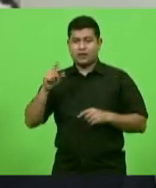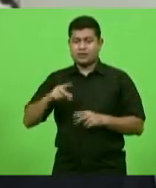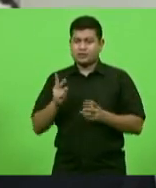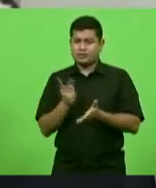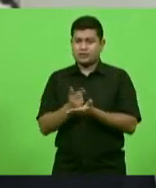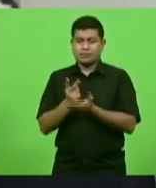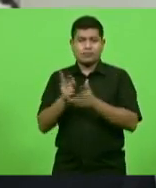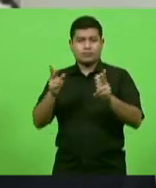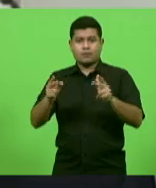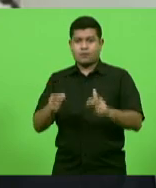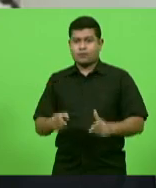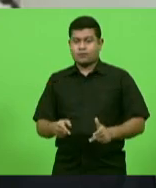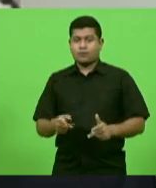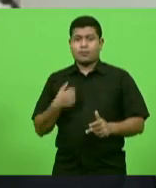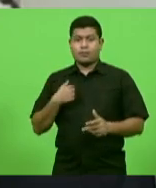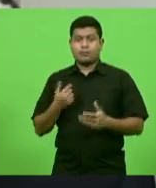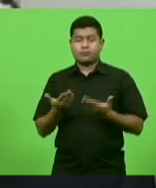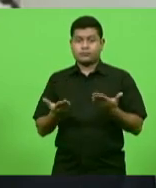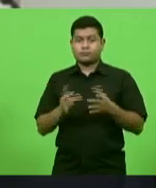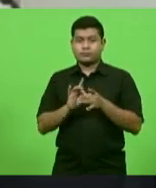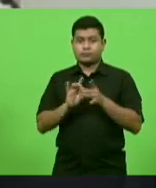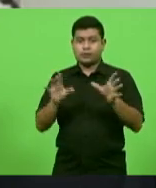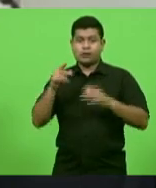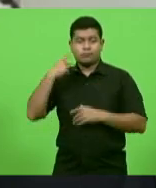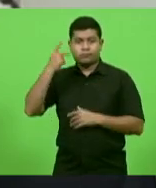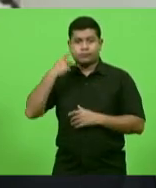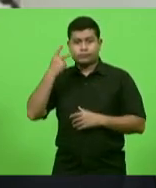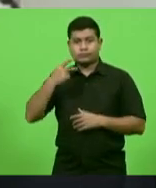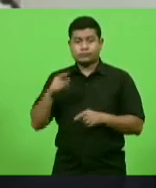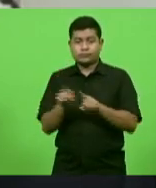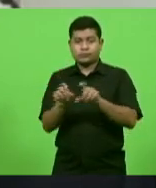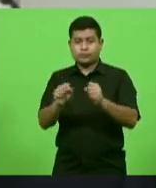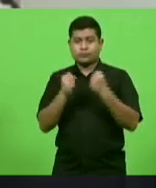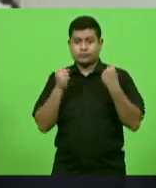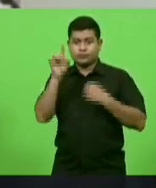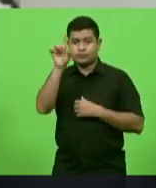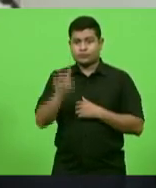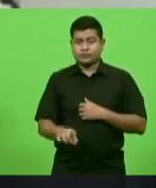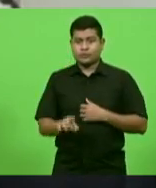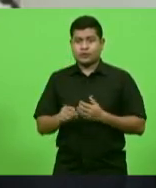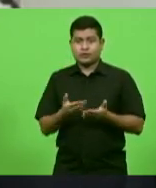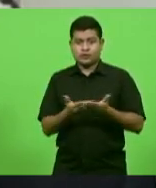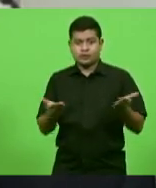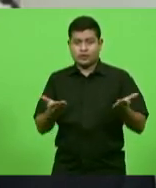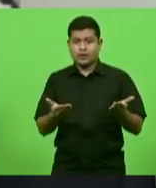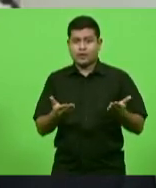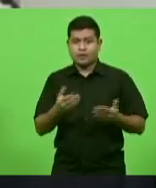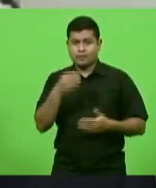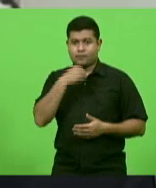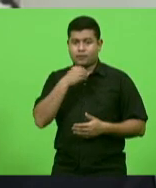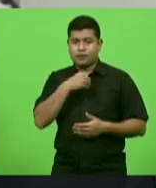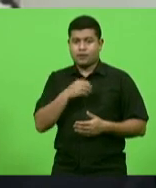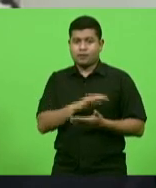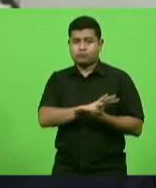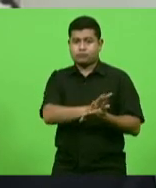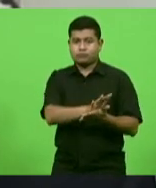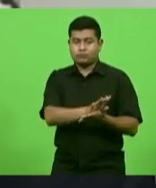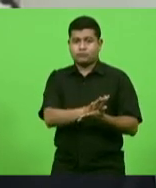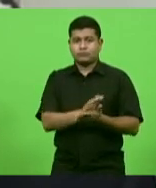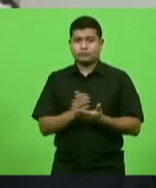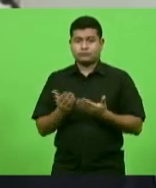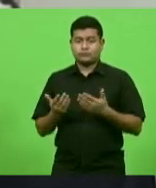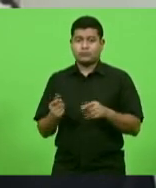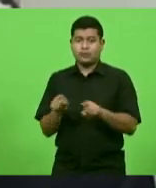paladina ardorosa das liberdades políticas e intrépida defensora dos direitos dos fracos e oprimidos a palavra